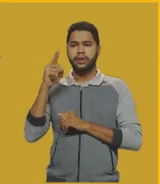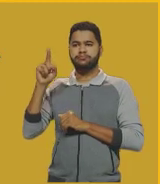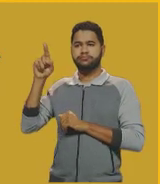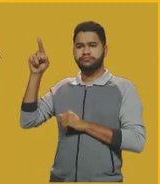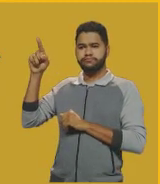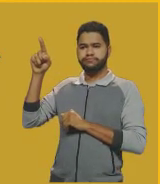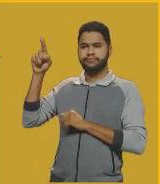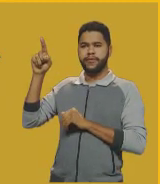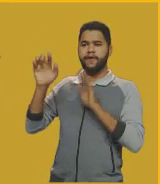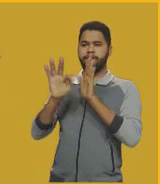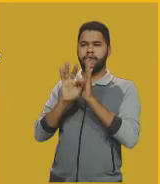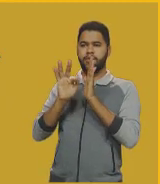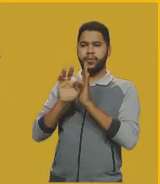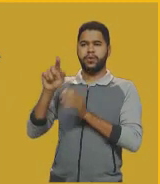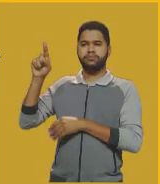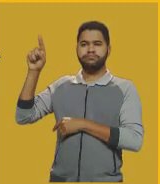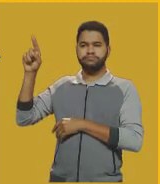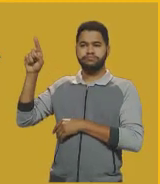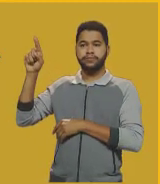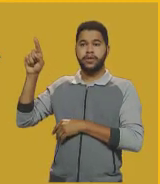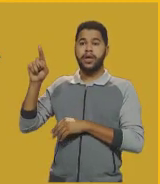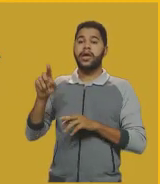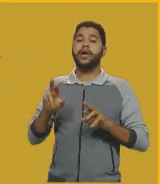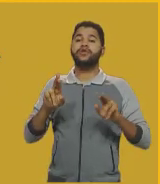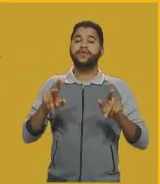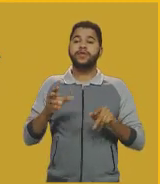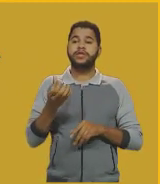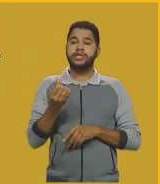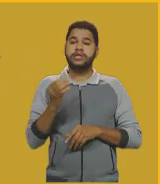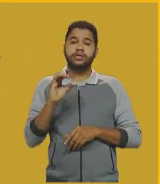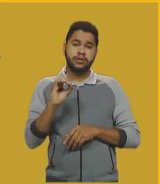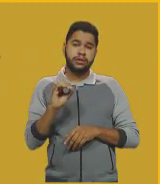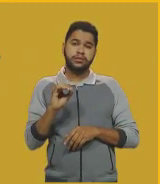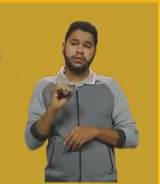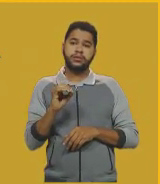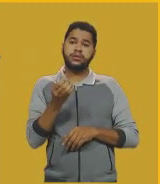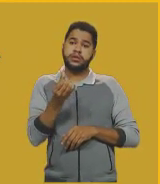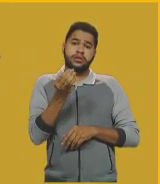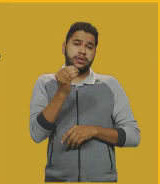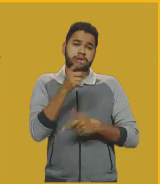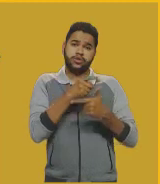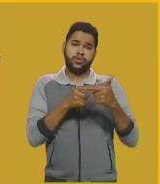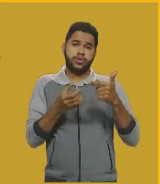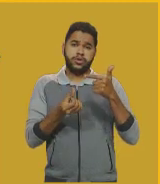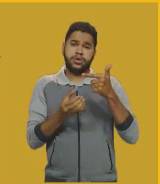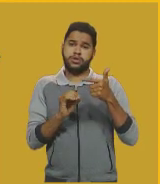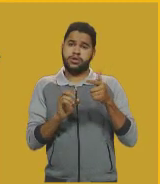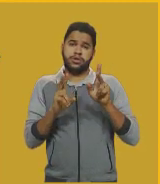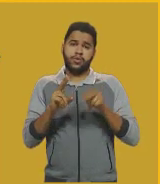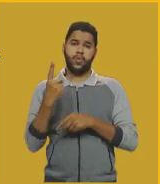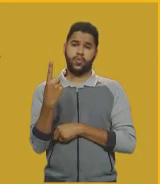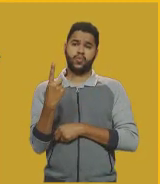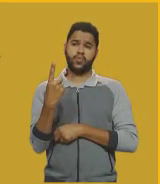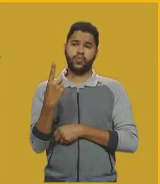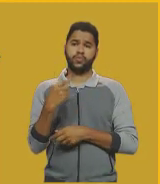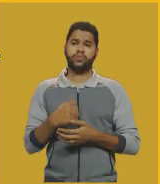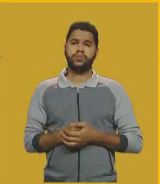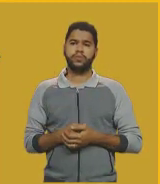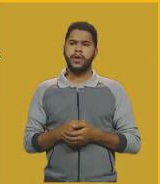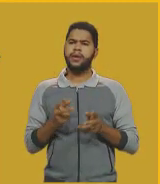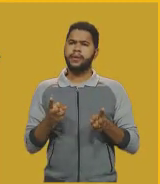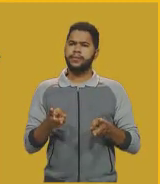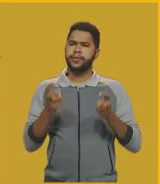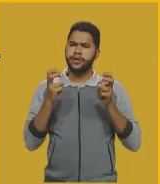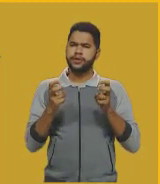sobre R. A diferença de potencial ali é 60, a resistência também é 60. 60 dividido por 60 vai dar 1 ampere. Nota, então,